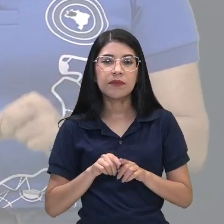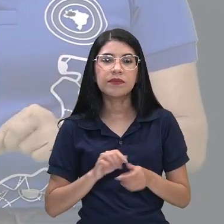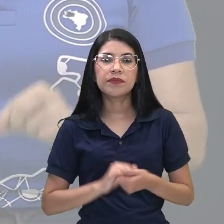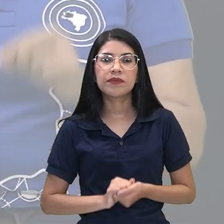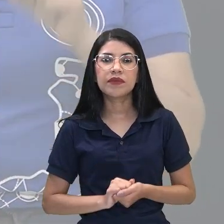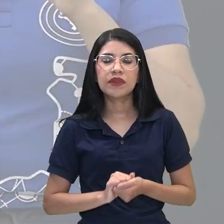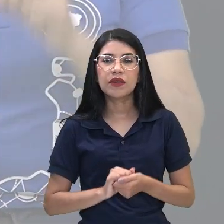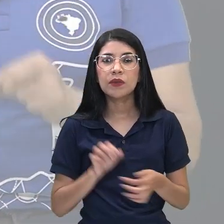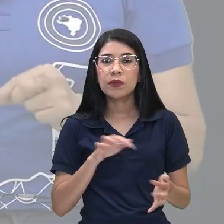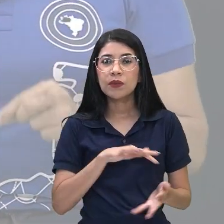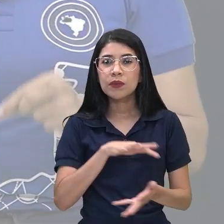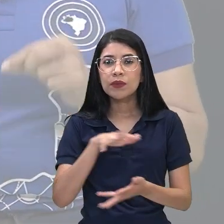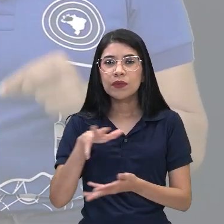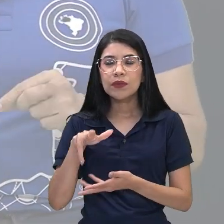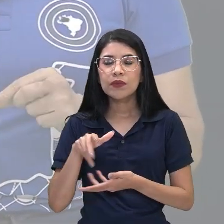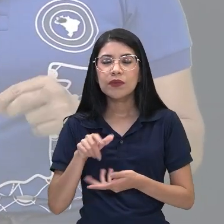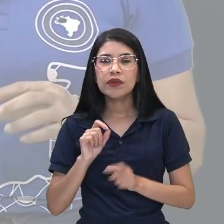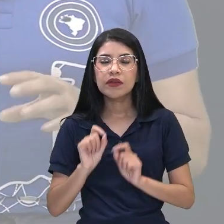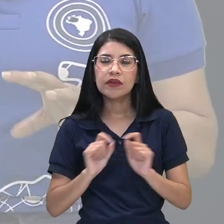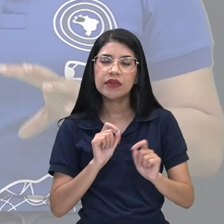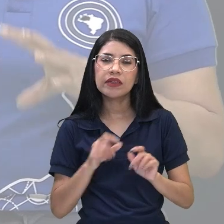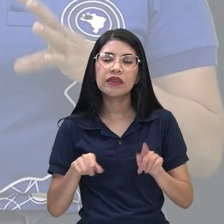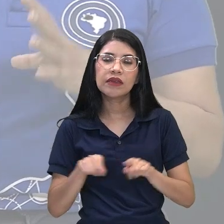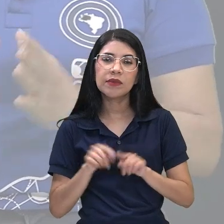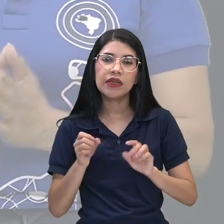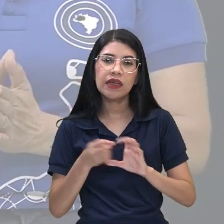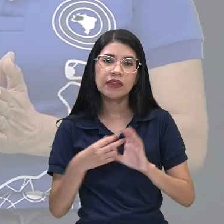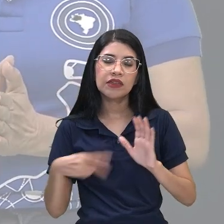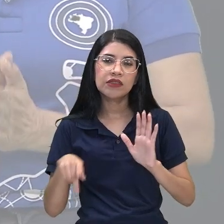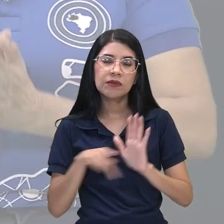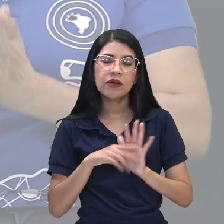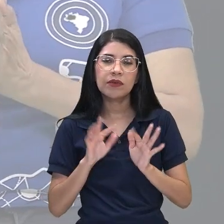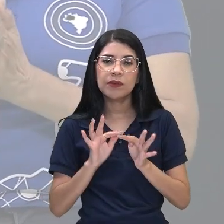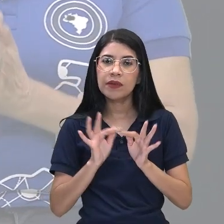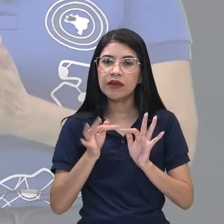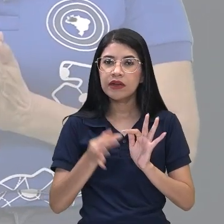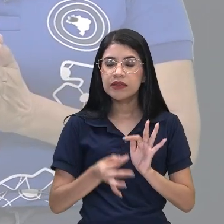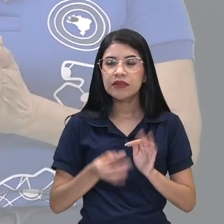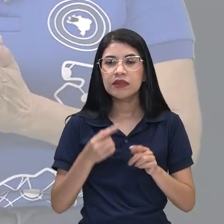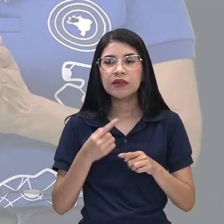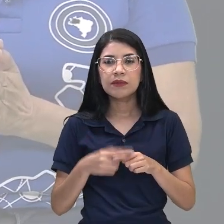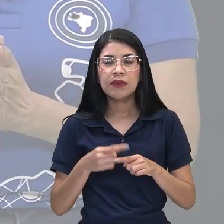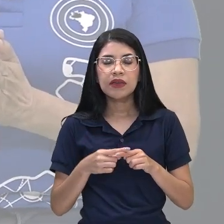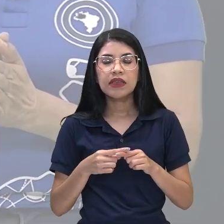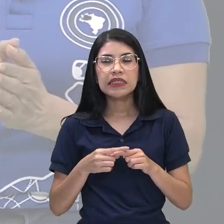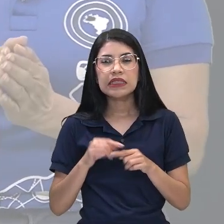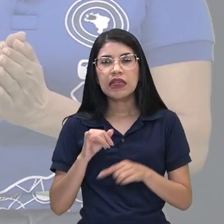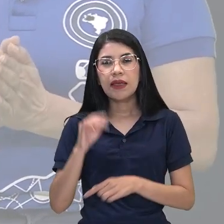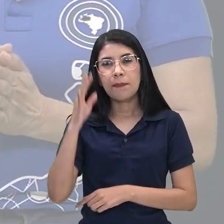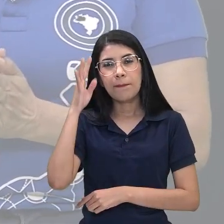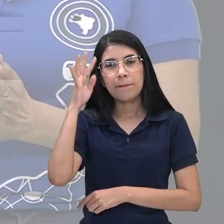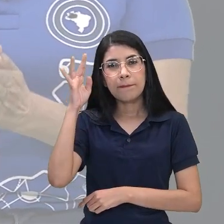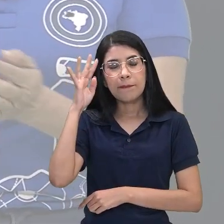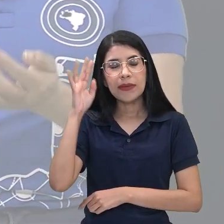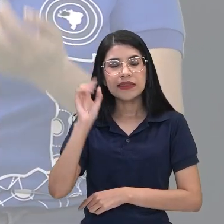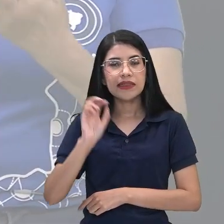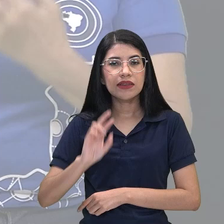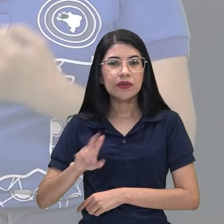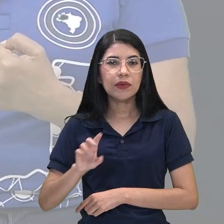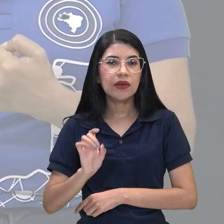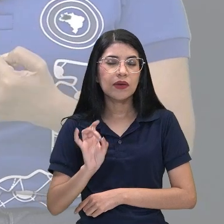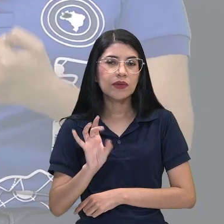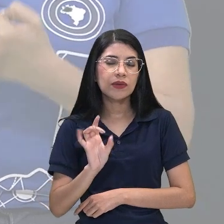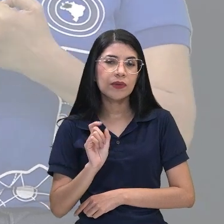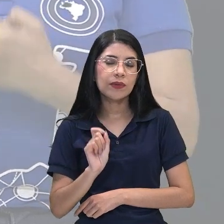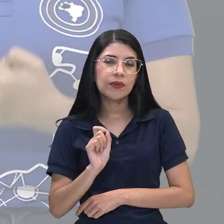Universalismo, também uma característica do arcadismo, porque se pensa não só no